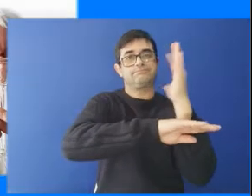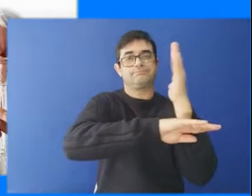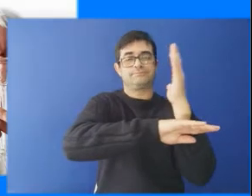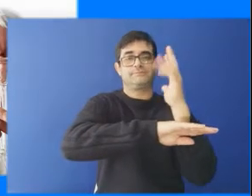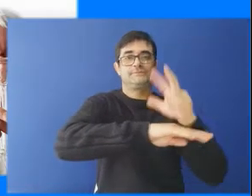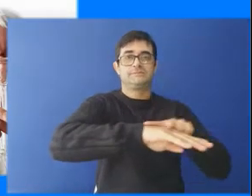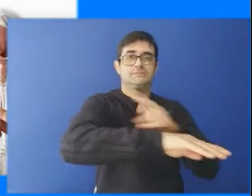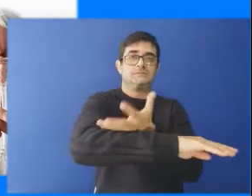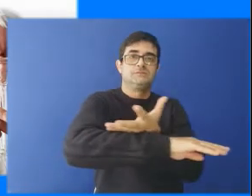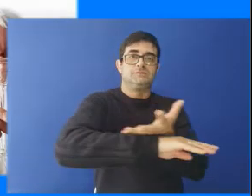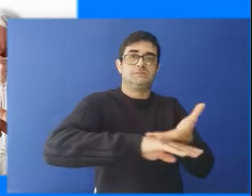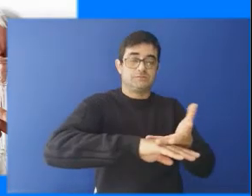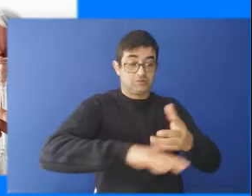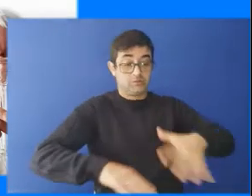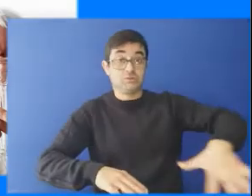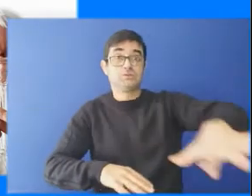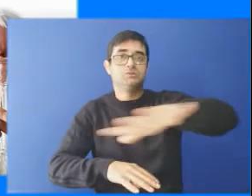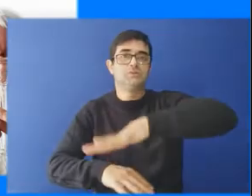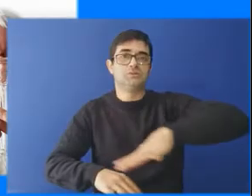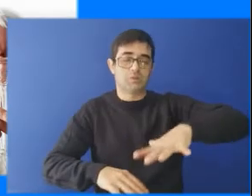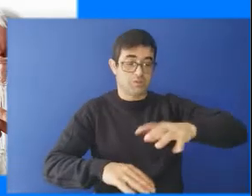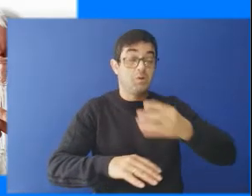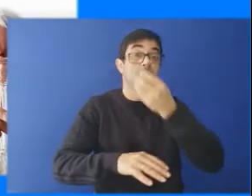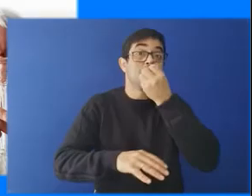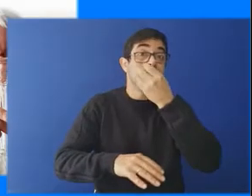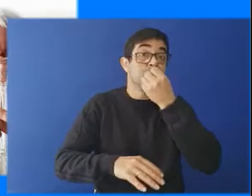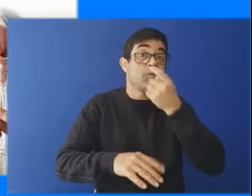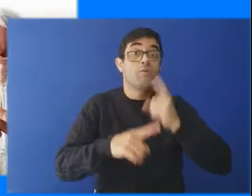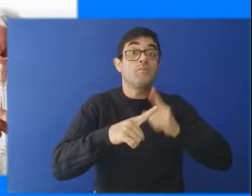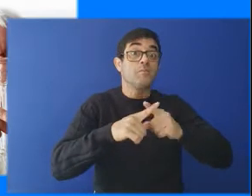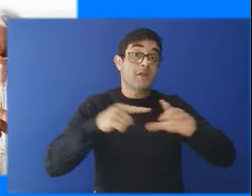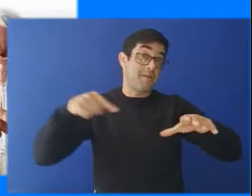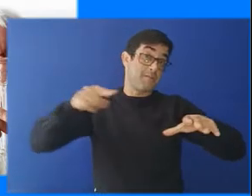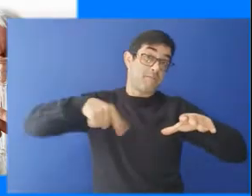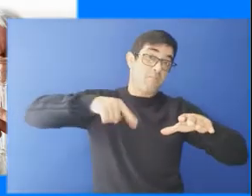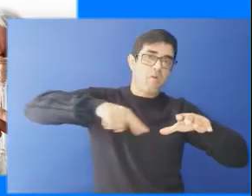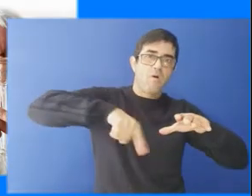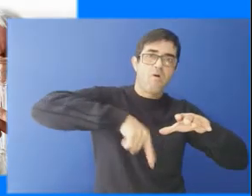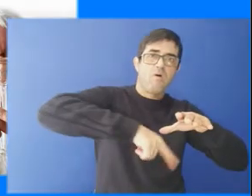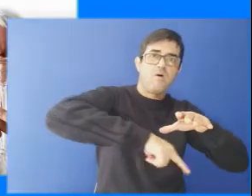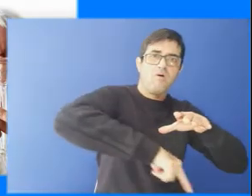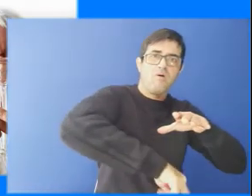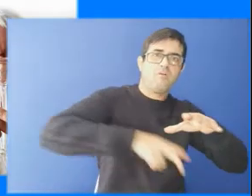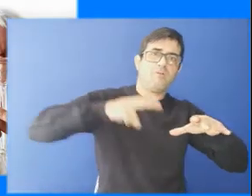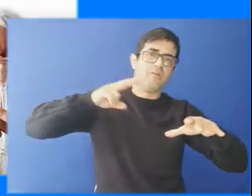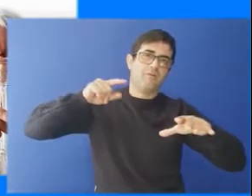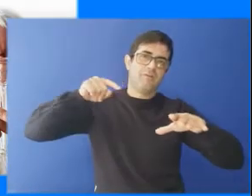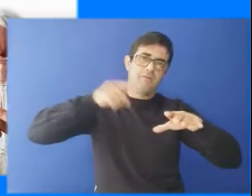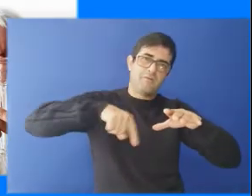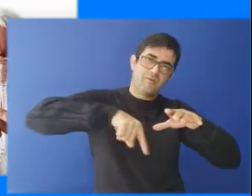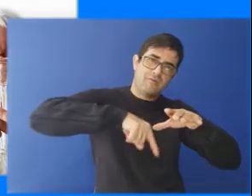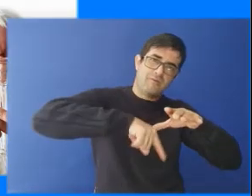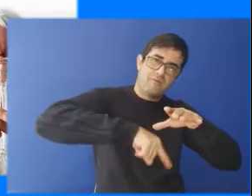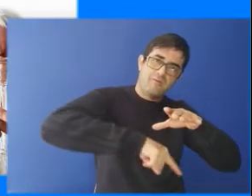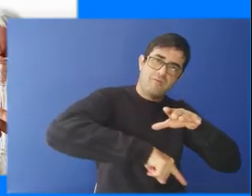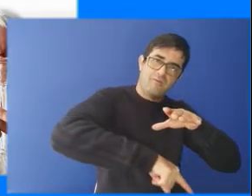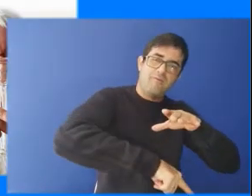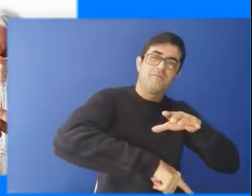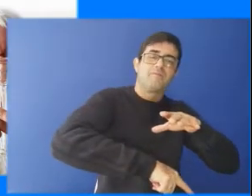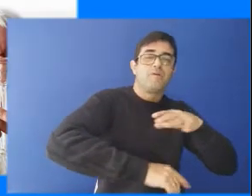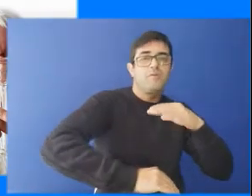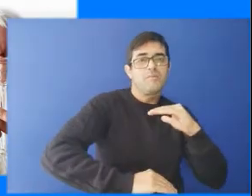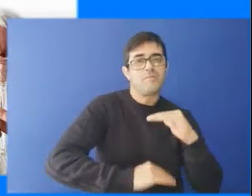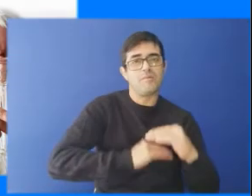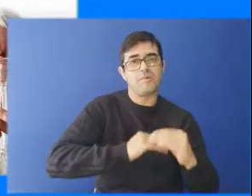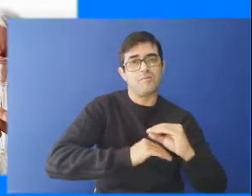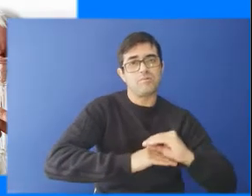de vegetais cada vez maiores. Quando a gente já tem um solo maduro, existe aí uma grande profundidade, a rocha que deu origem àquele